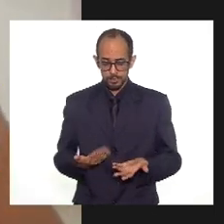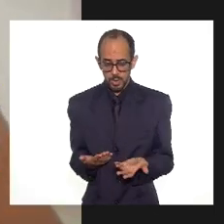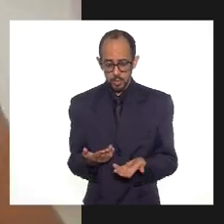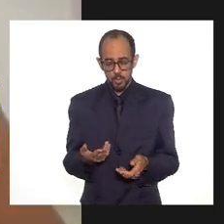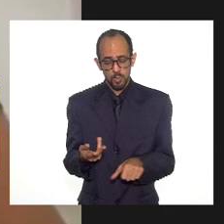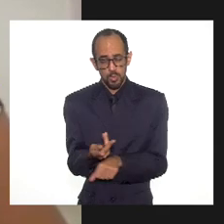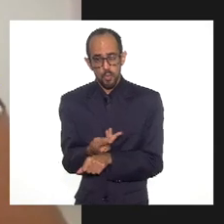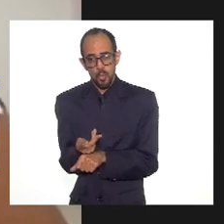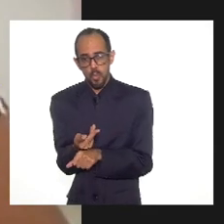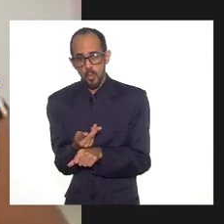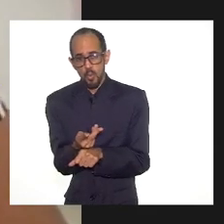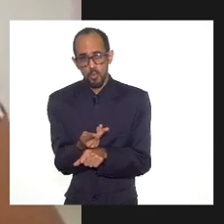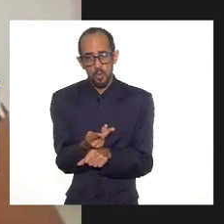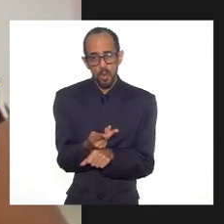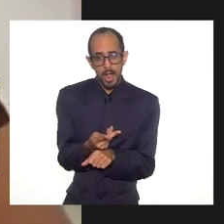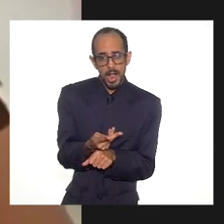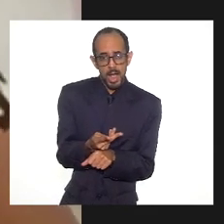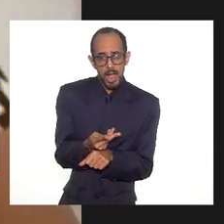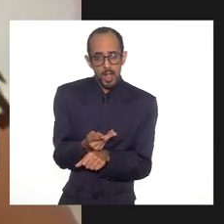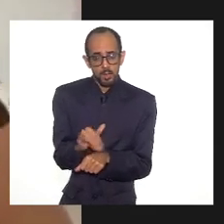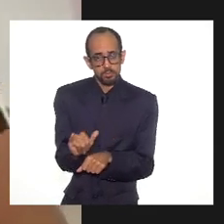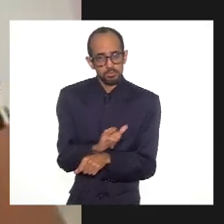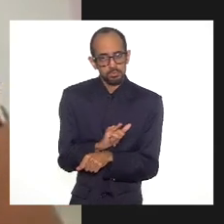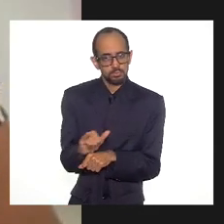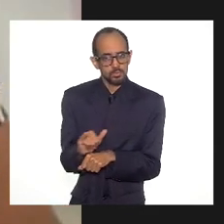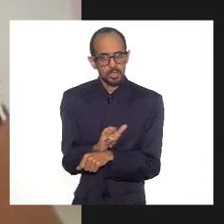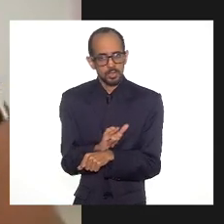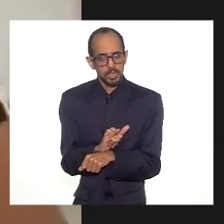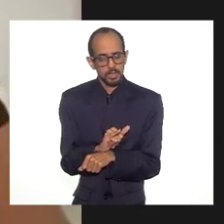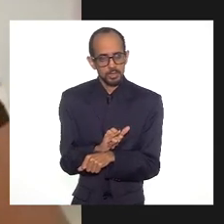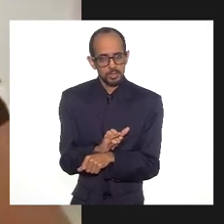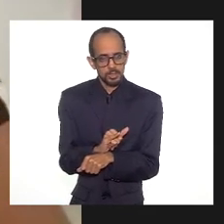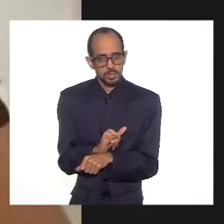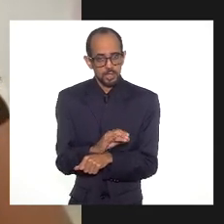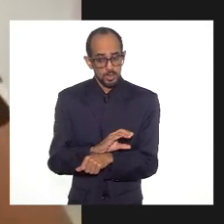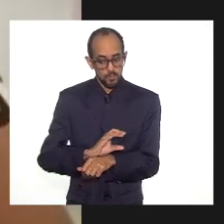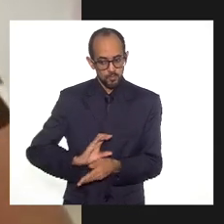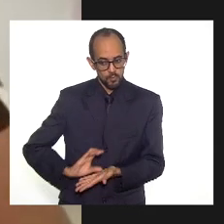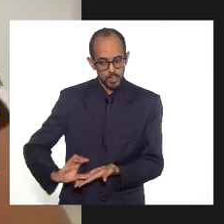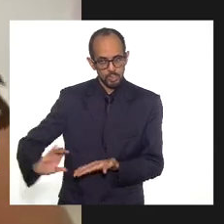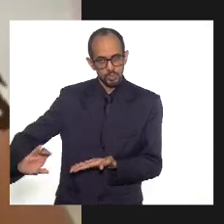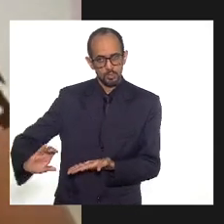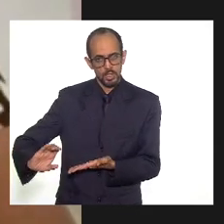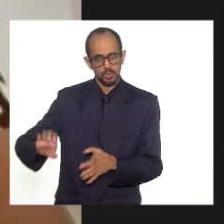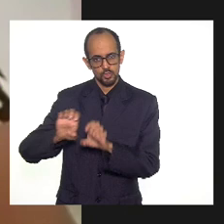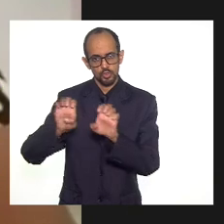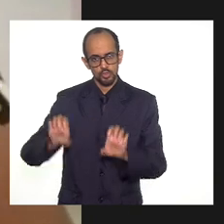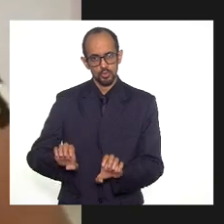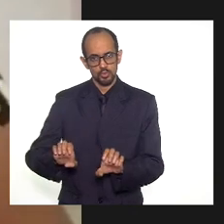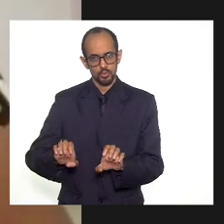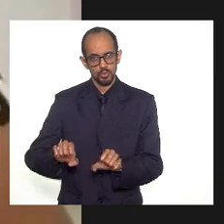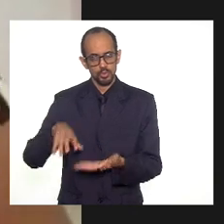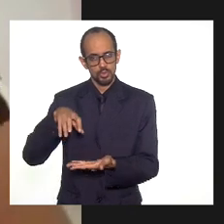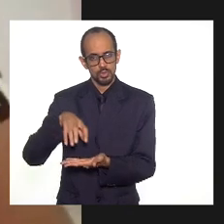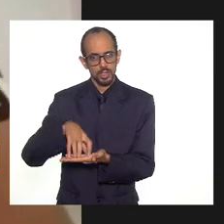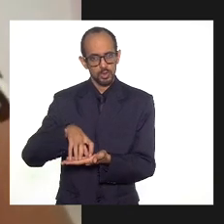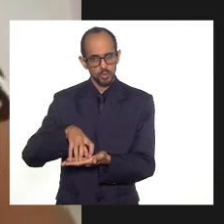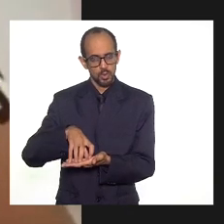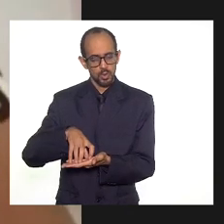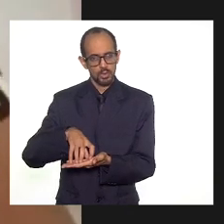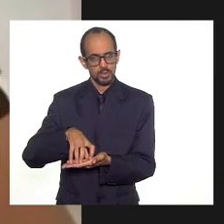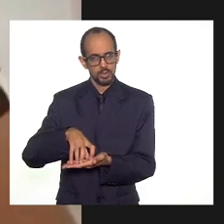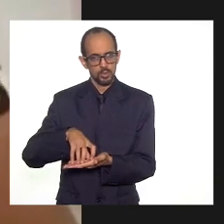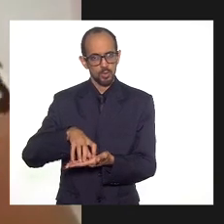senhor presidente, no momento de crise, propiciando investimentos estruturantes em áreas essenciais como